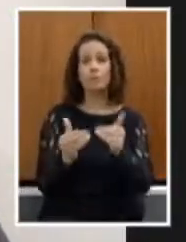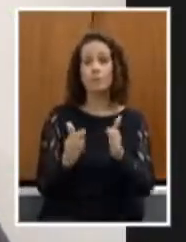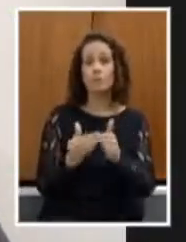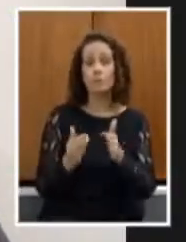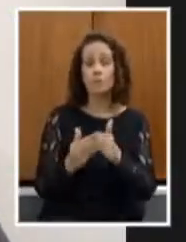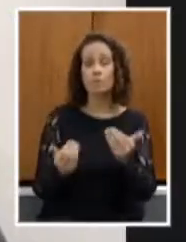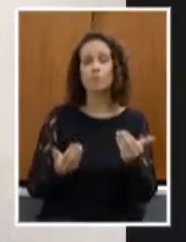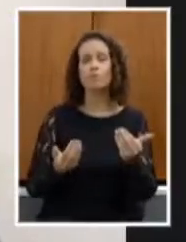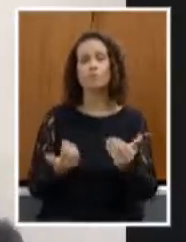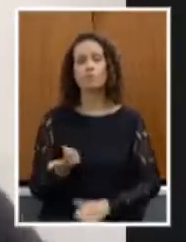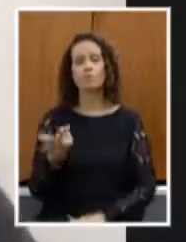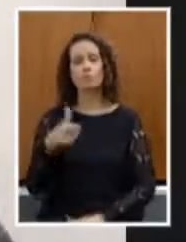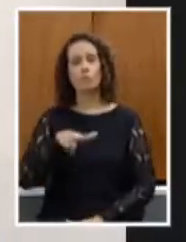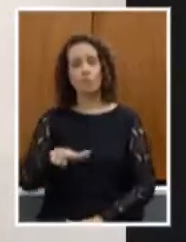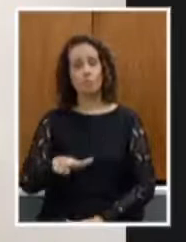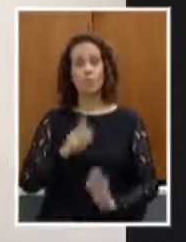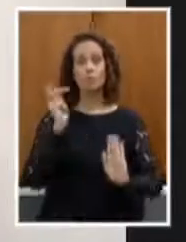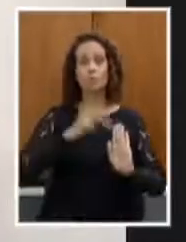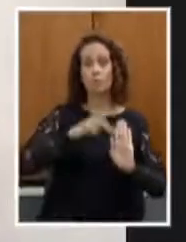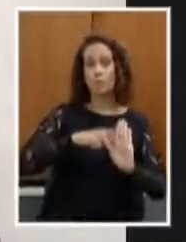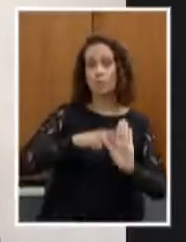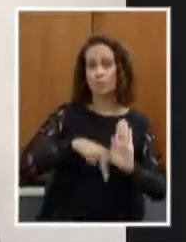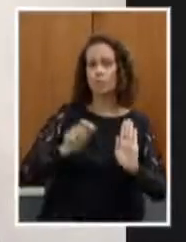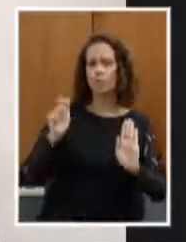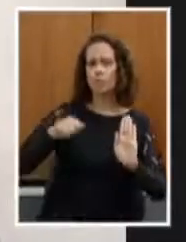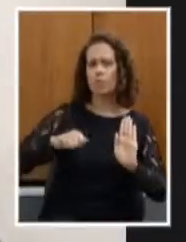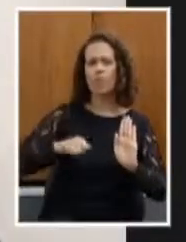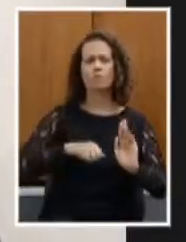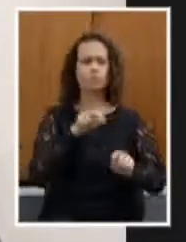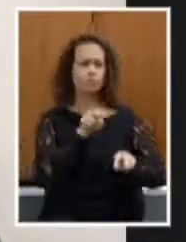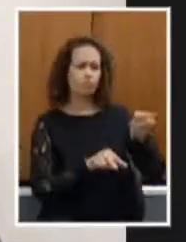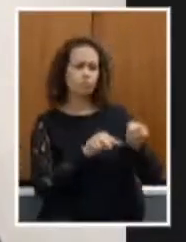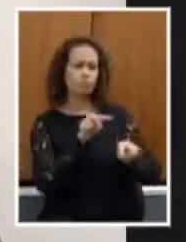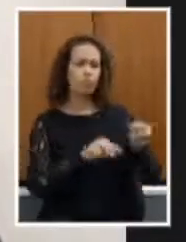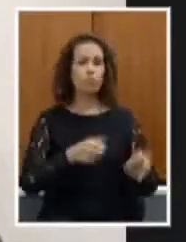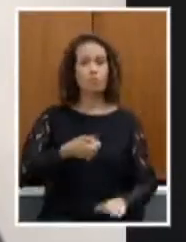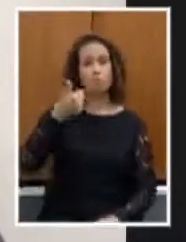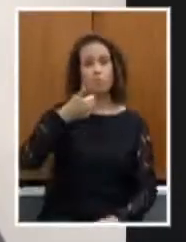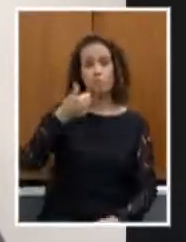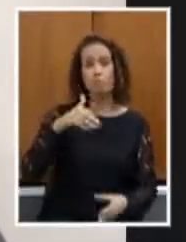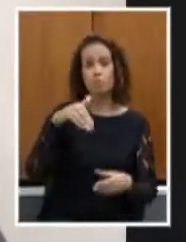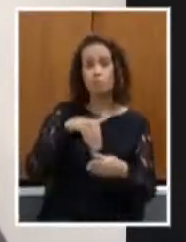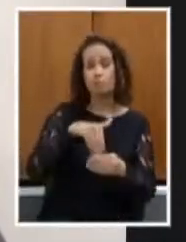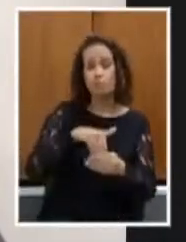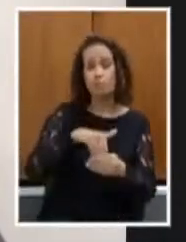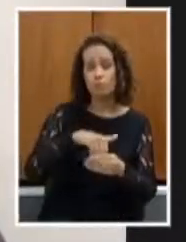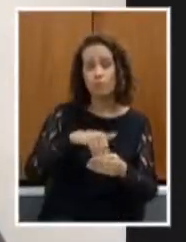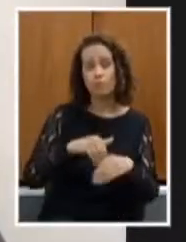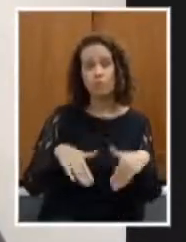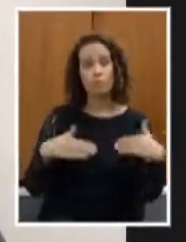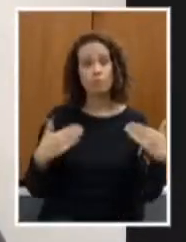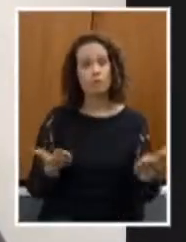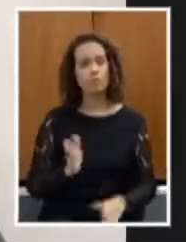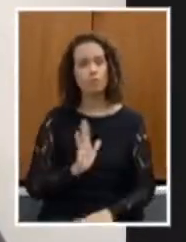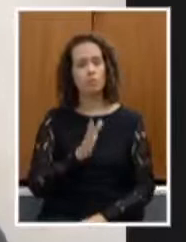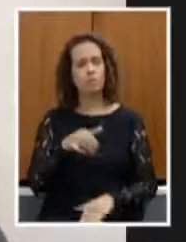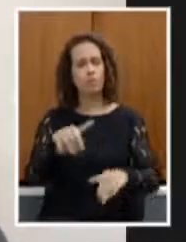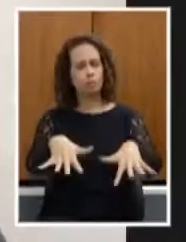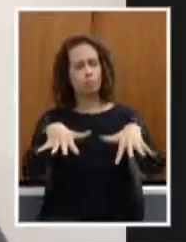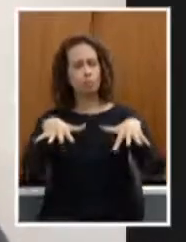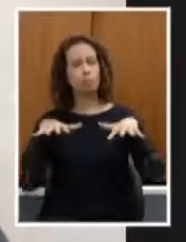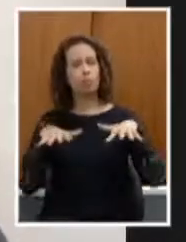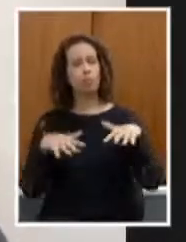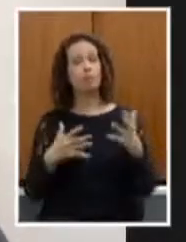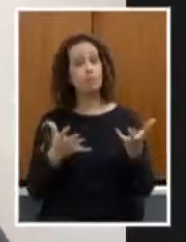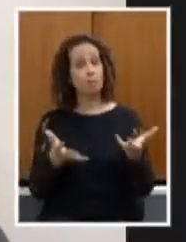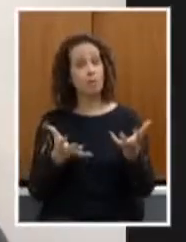para que o projeto pudesse ser analisado em primeiro turno. Então, ele está no plenário, né? Até gostaria